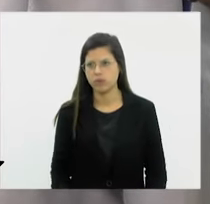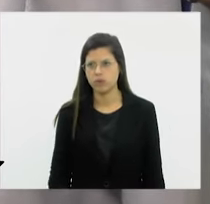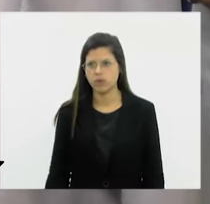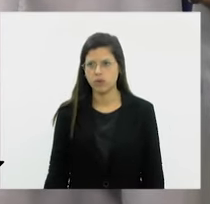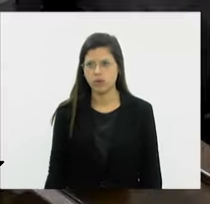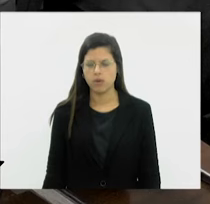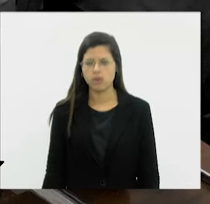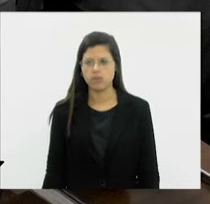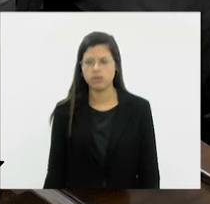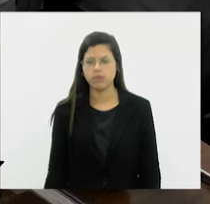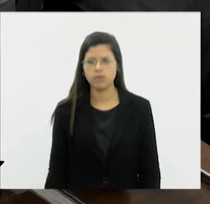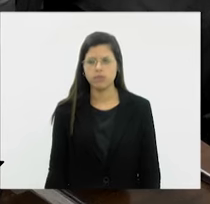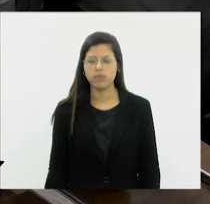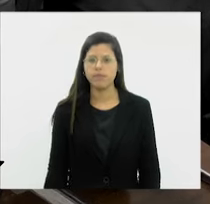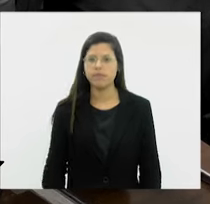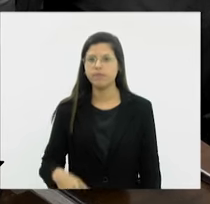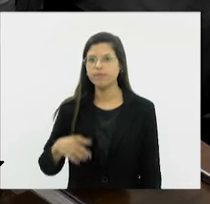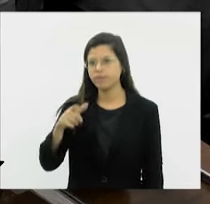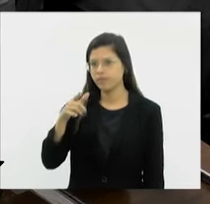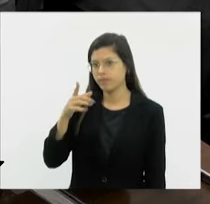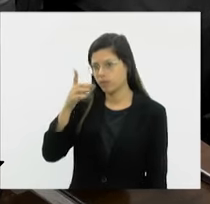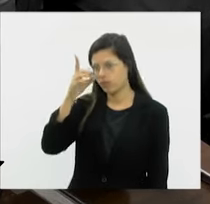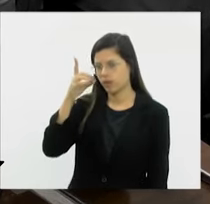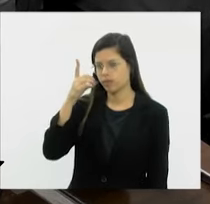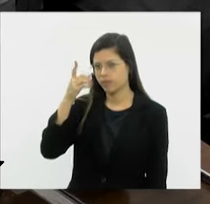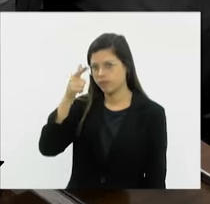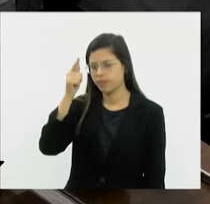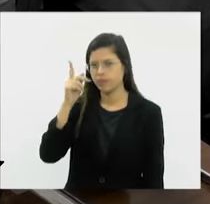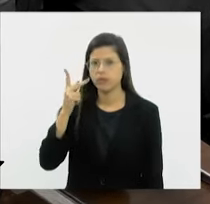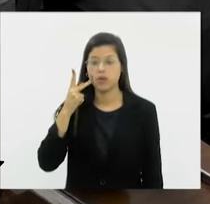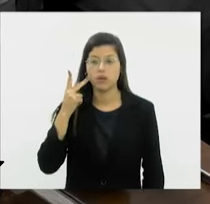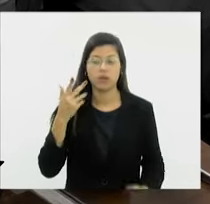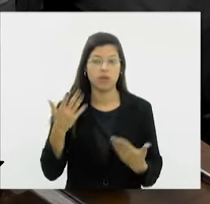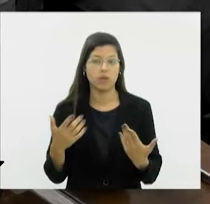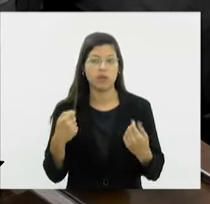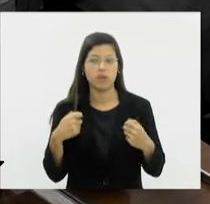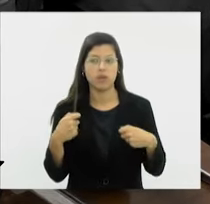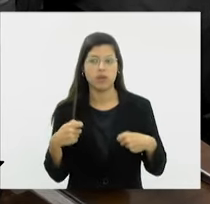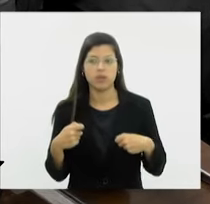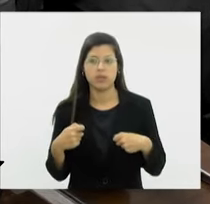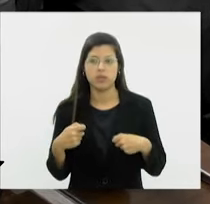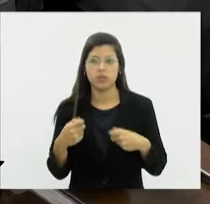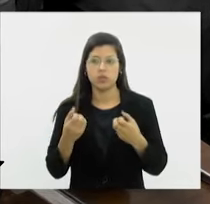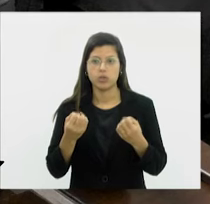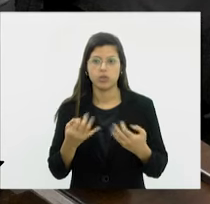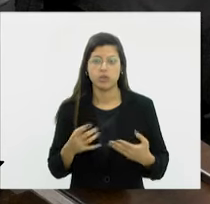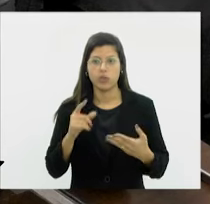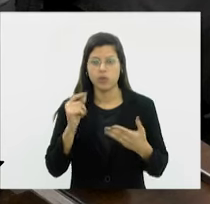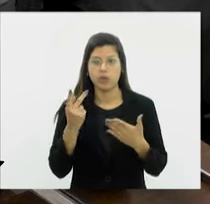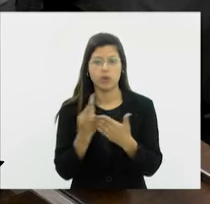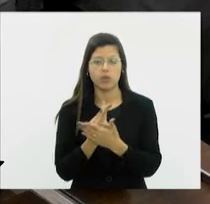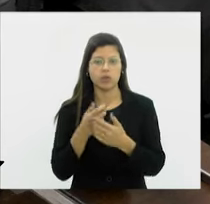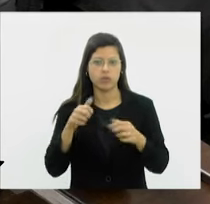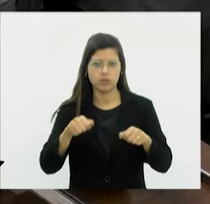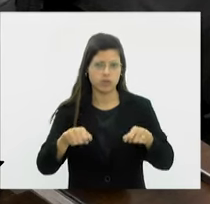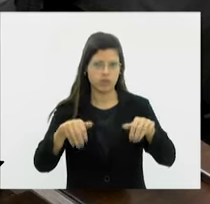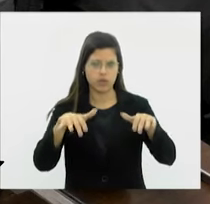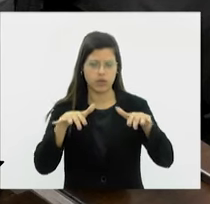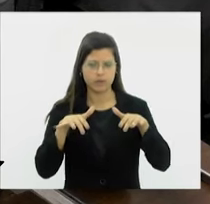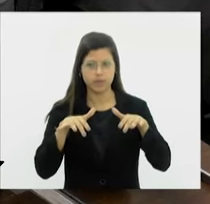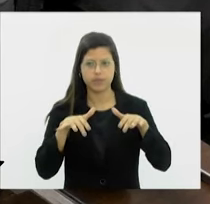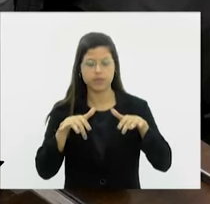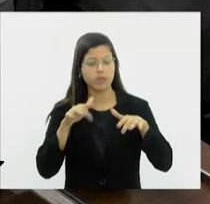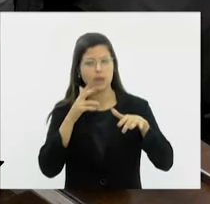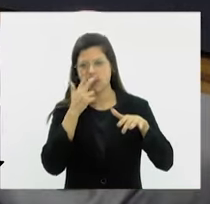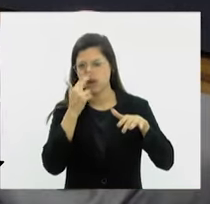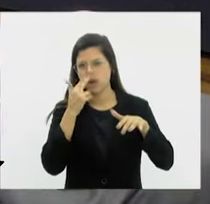que é necessário verificar o que aconteceu no plenário. Tenho eu a impressão que o